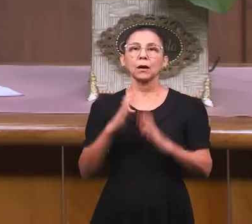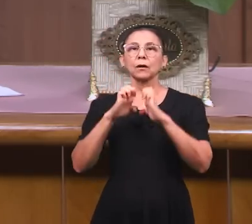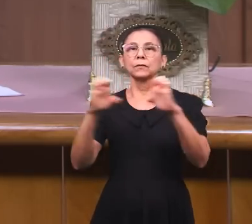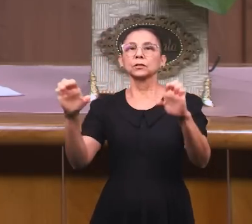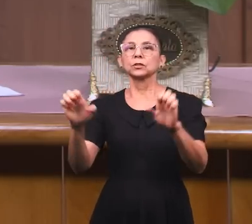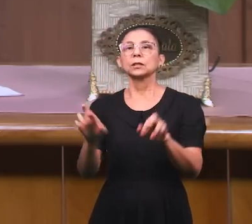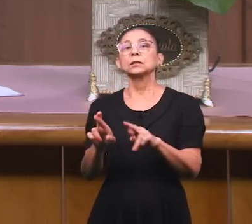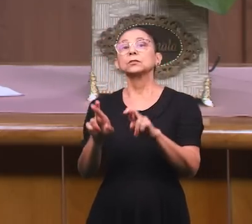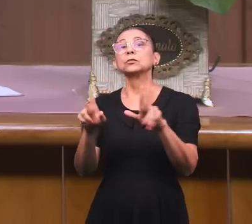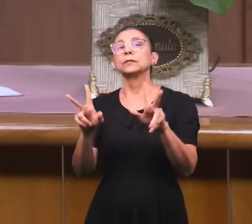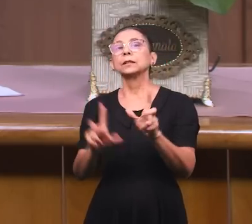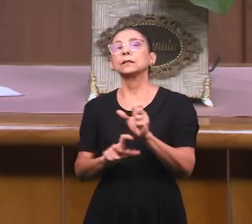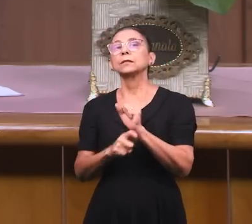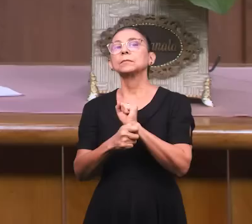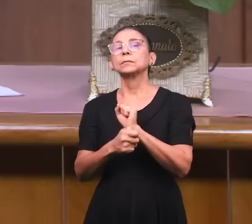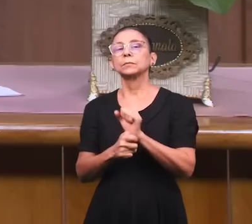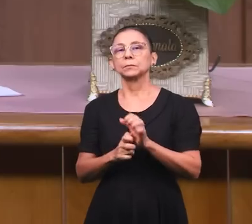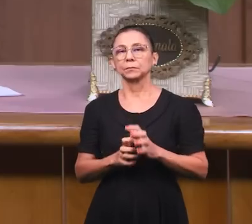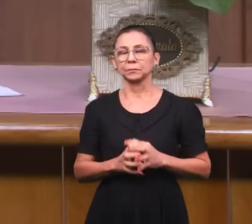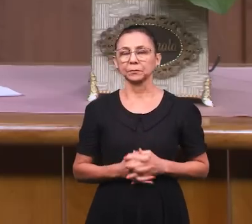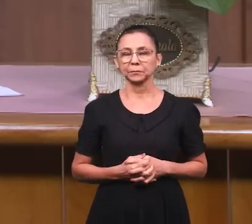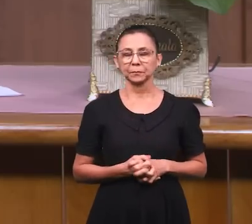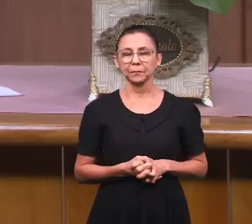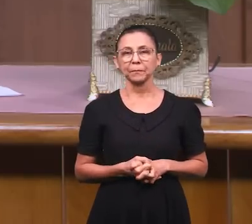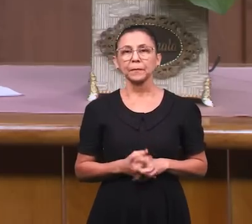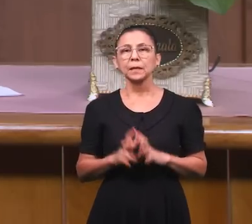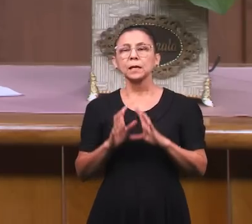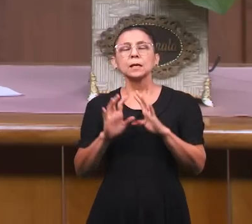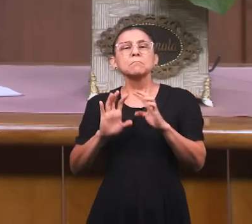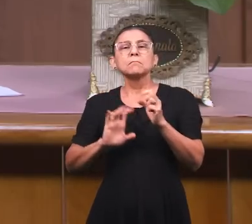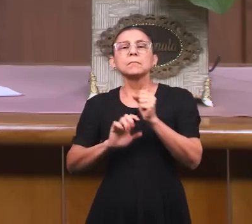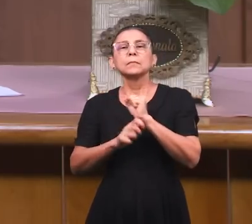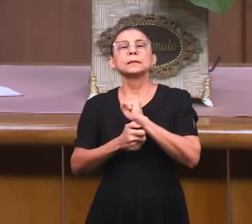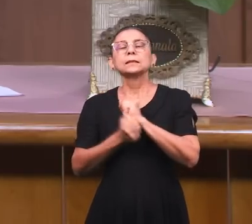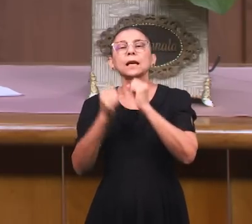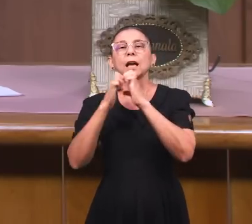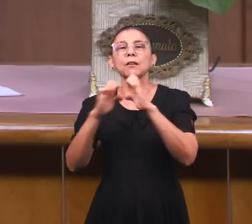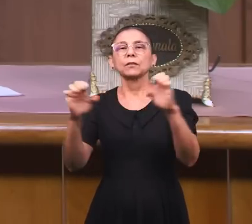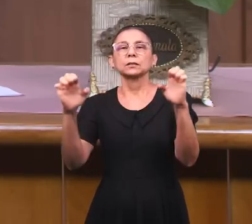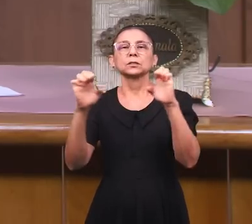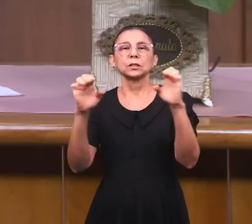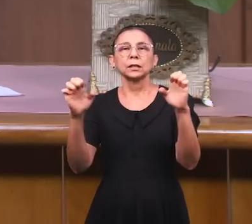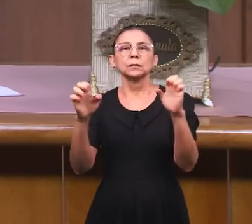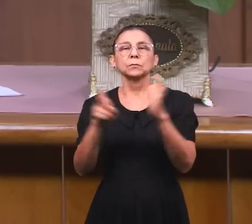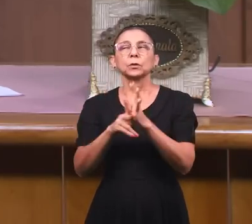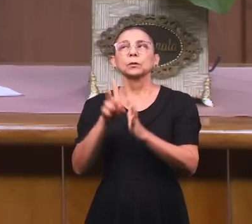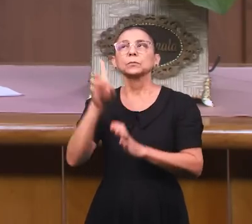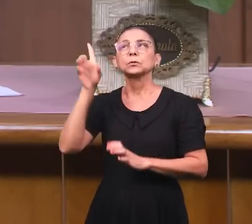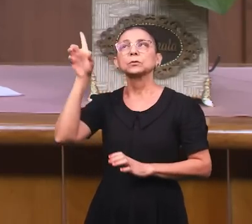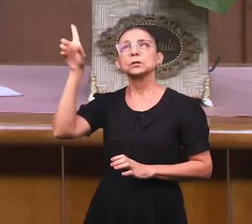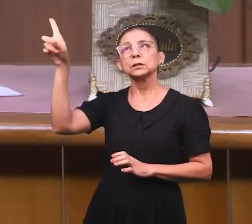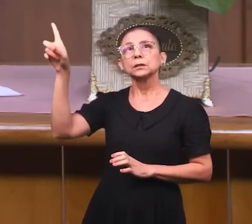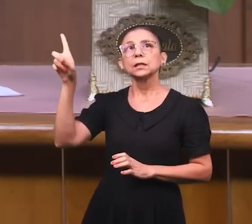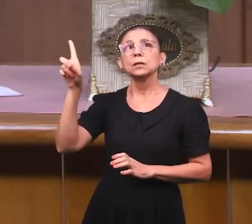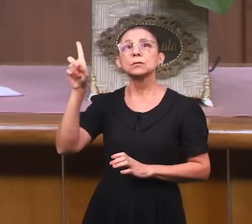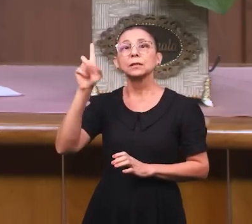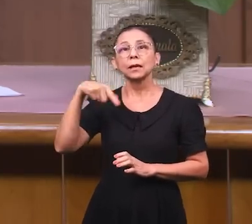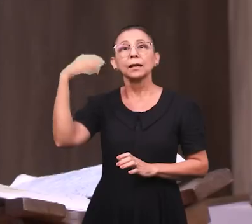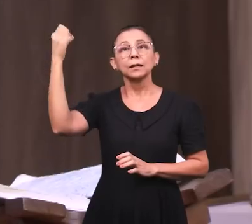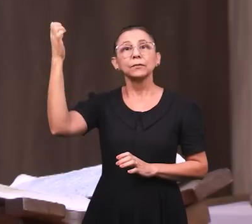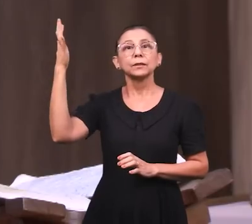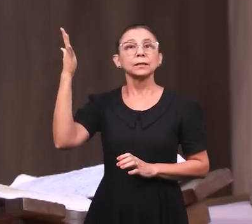evangelho há um mistério. E é esse mistério, o alcance desse mistério, a revelação desse mistério é que